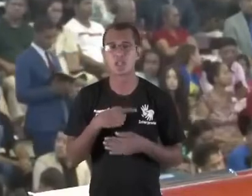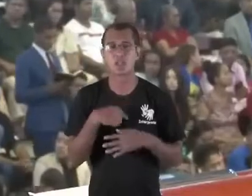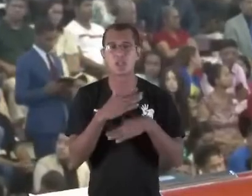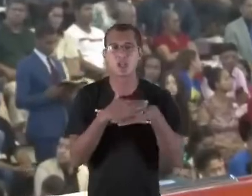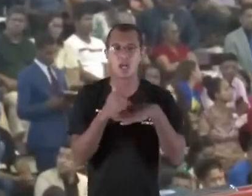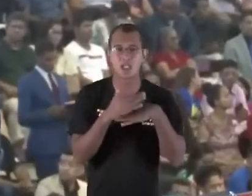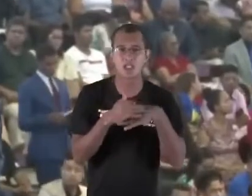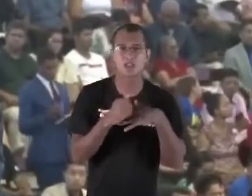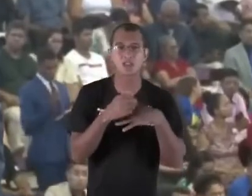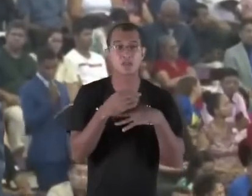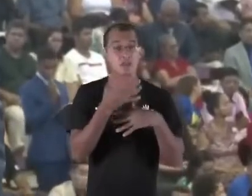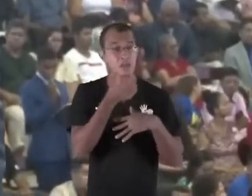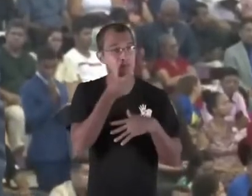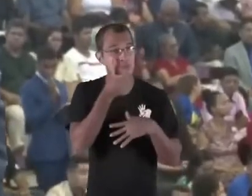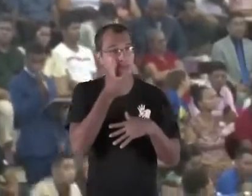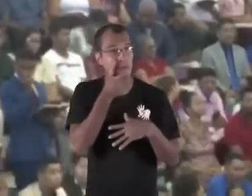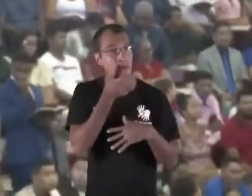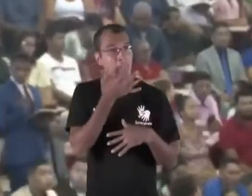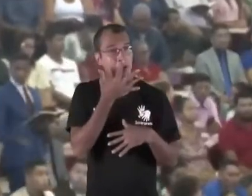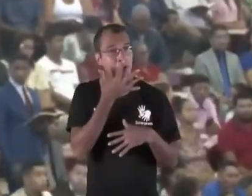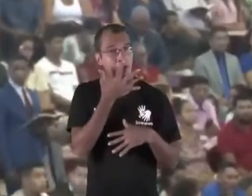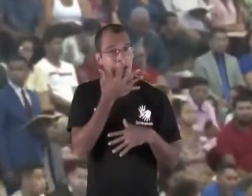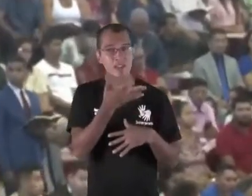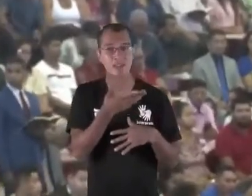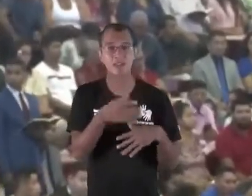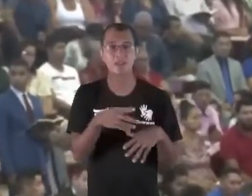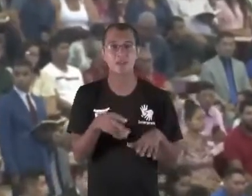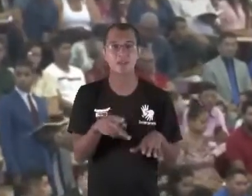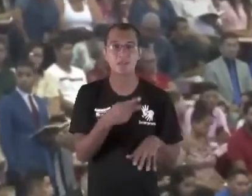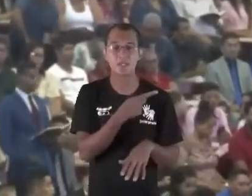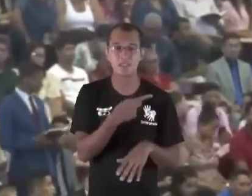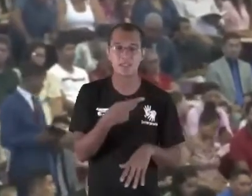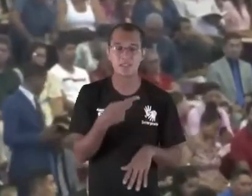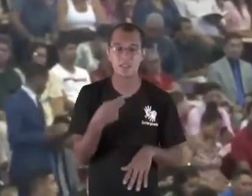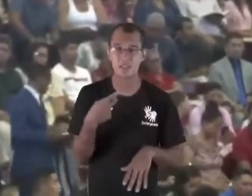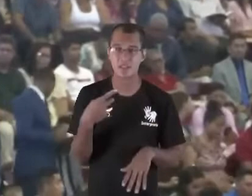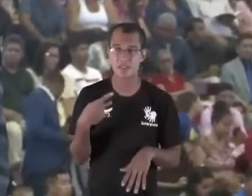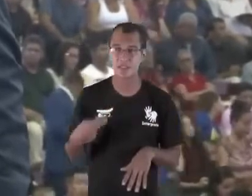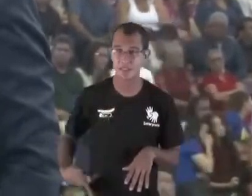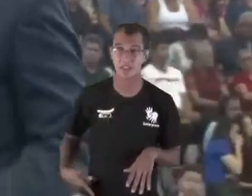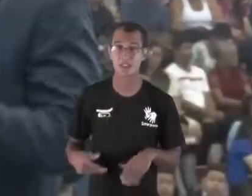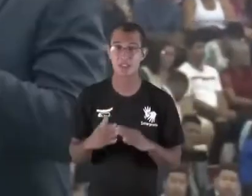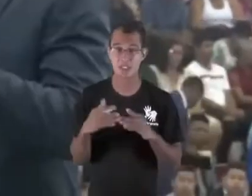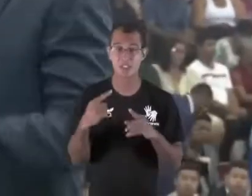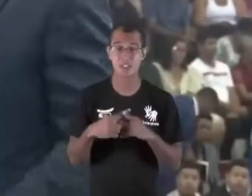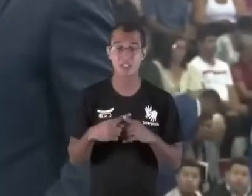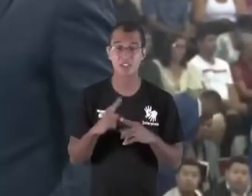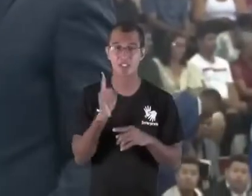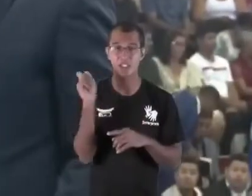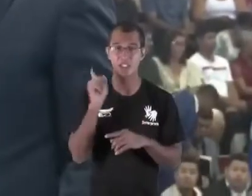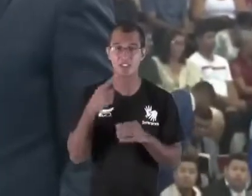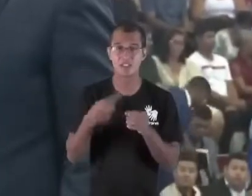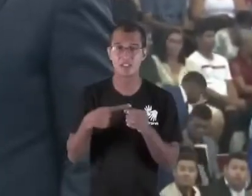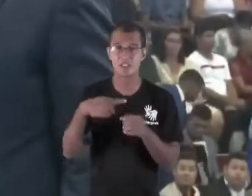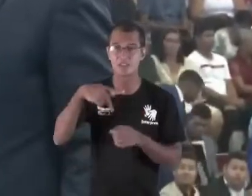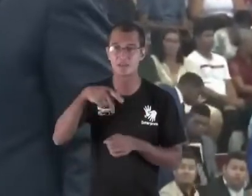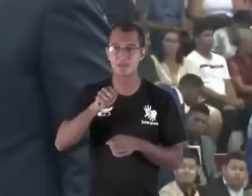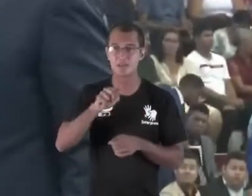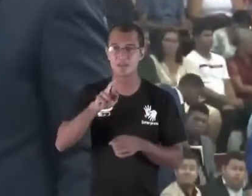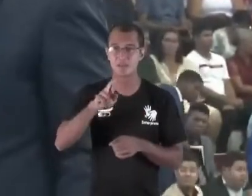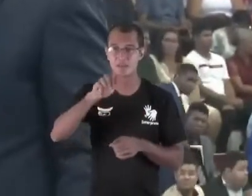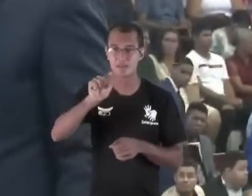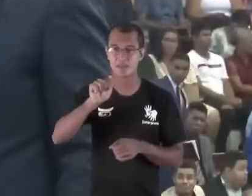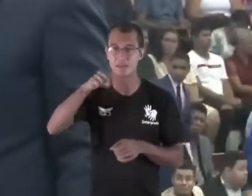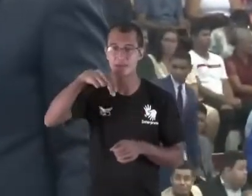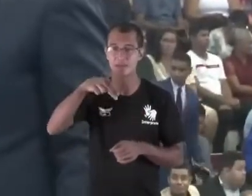e admiração. Presidente da igreja em Paratininga, Paranatinga, que